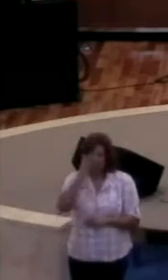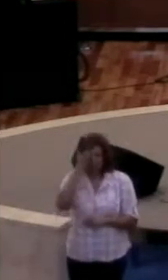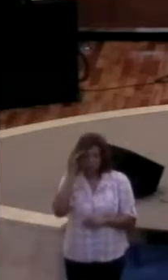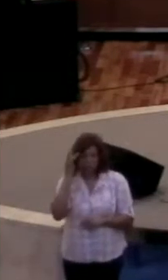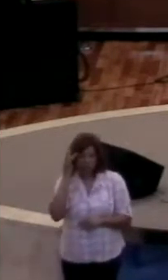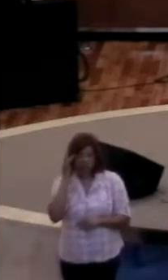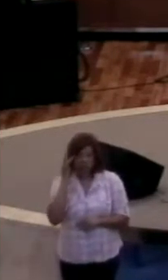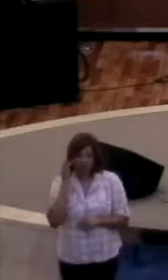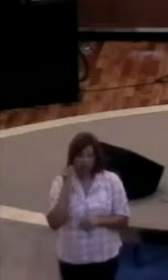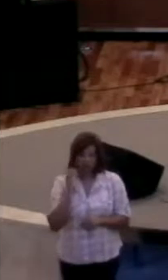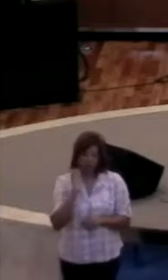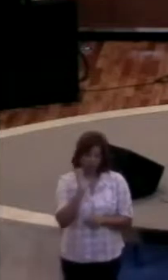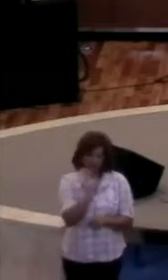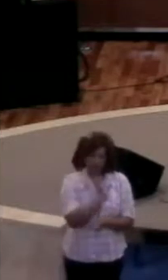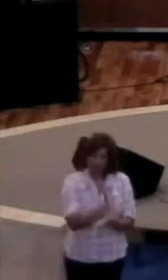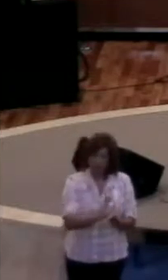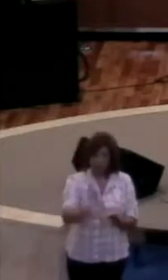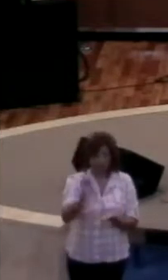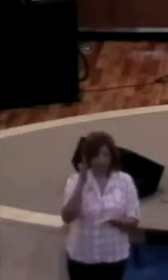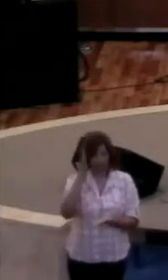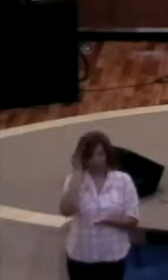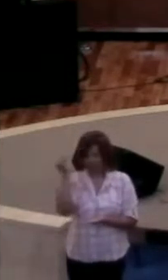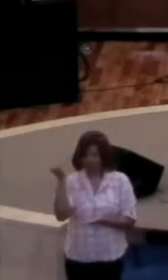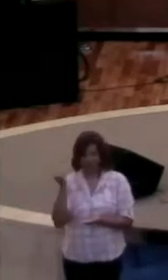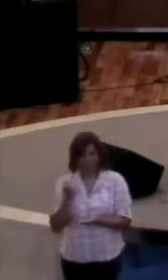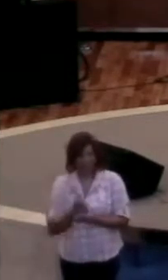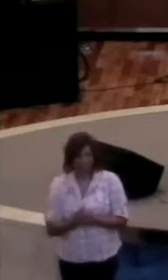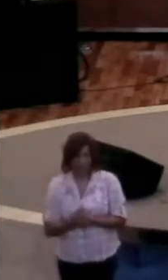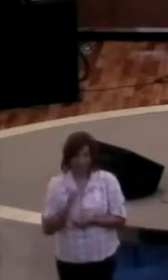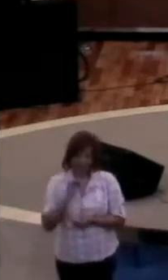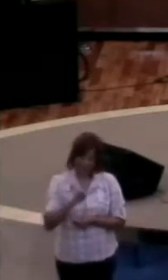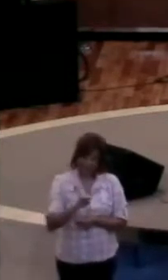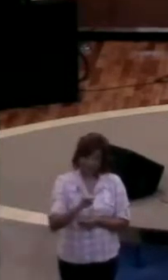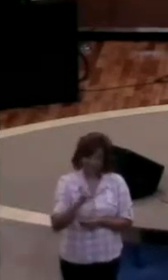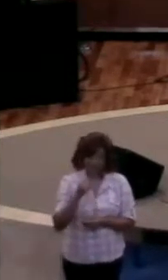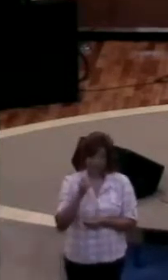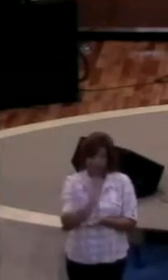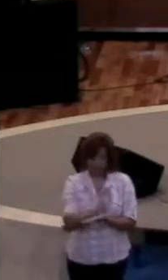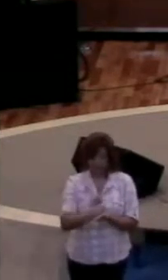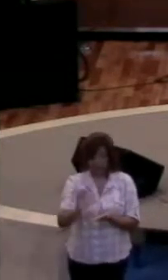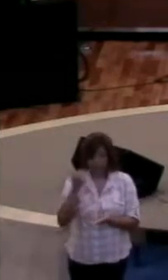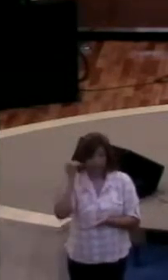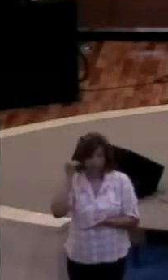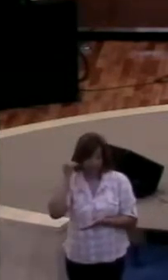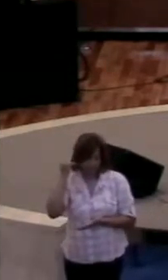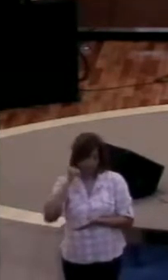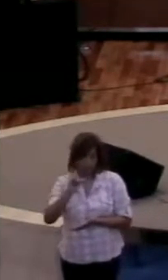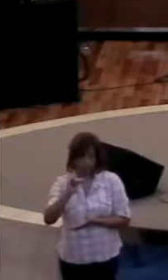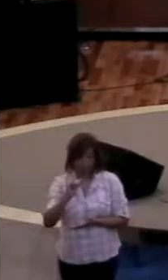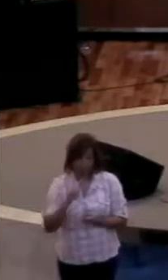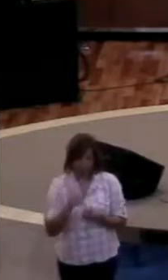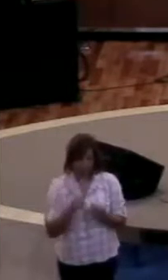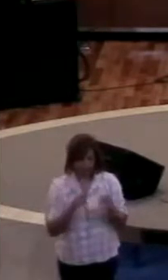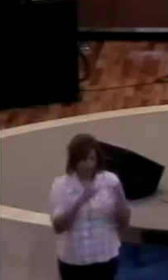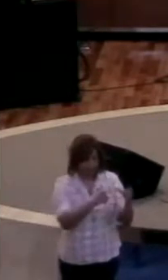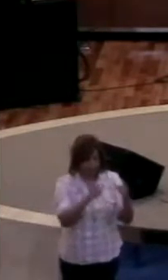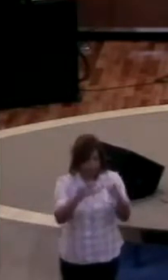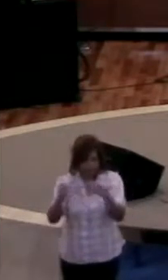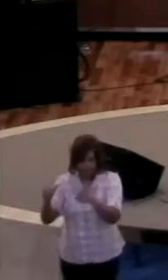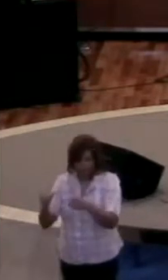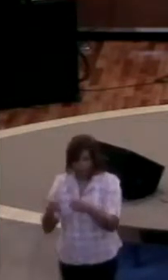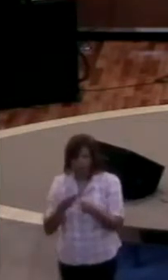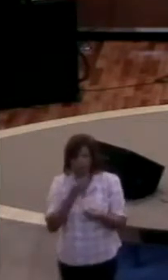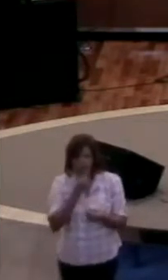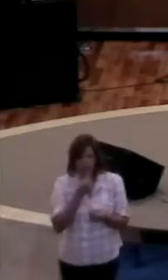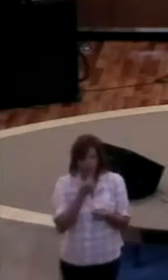nem Elias sabia? Se Elias era um profeta, certamente ele deveria saber onde estavam os outros, os fiéis a Deus, mas nem